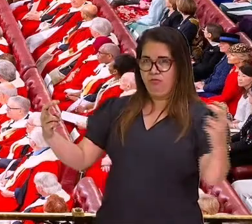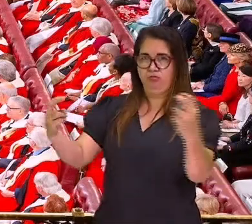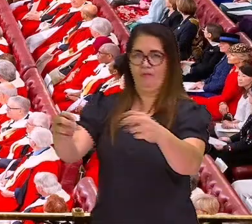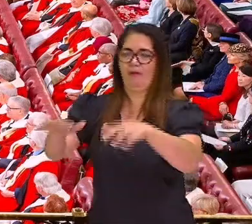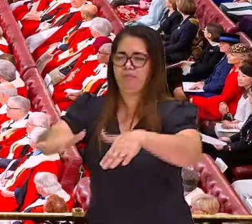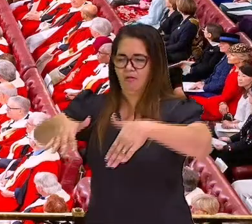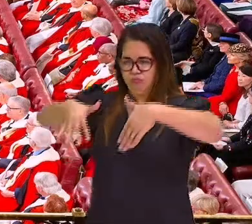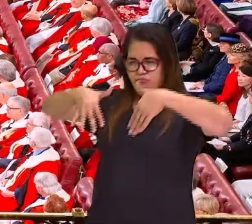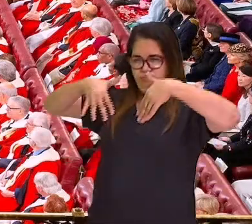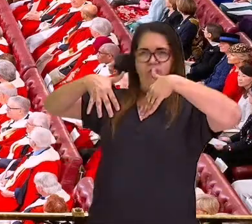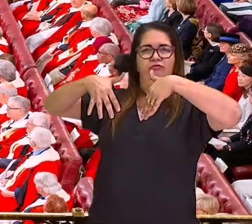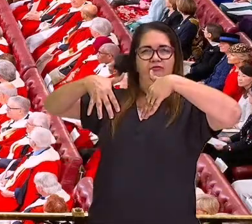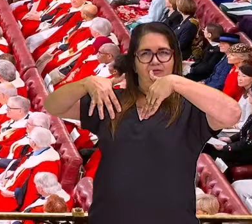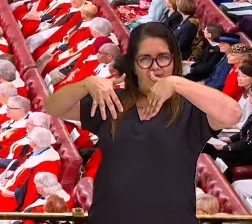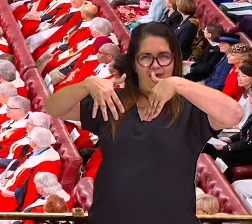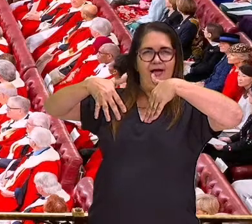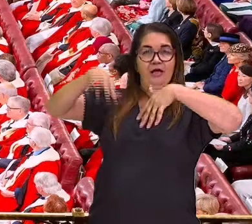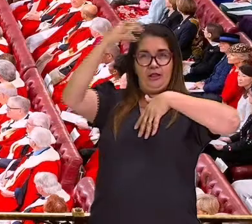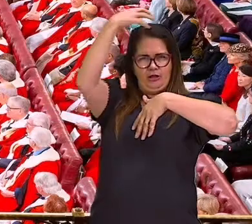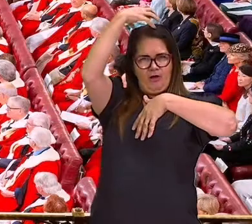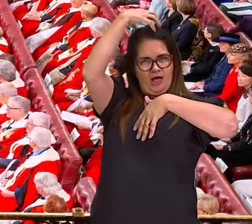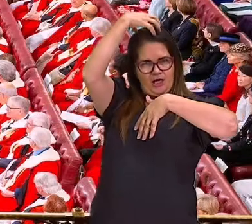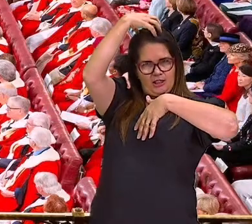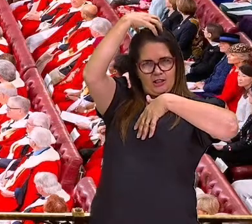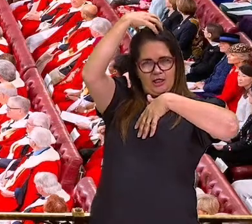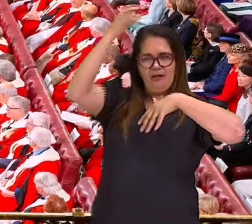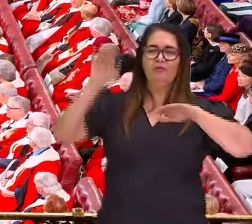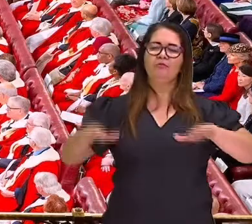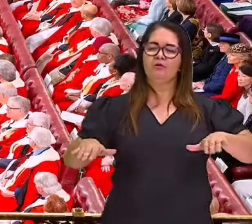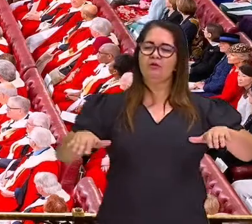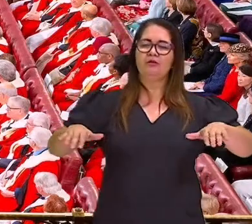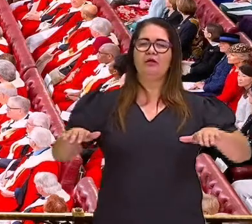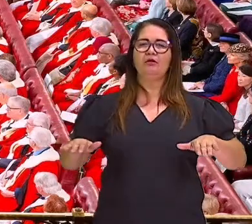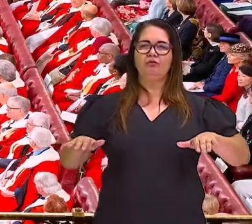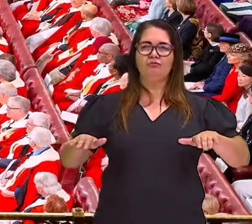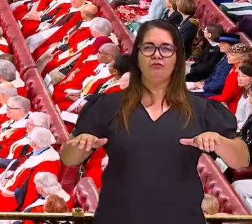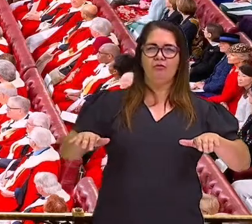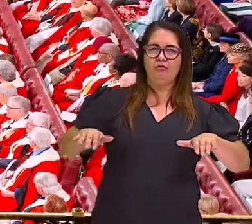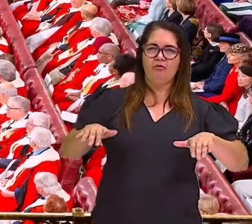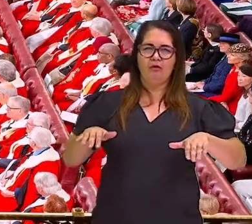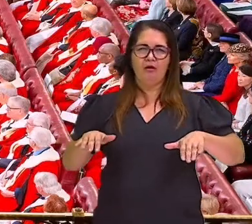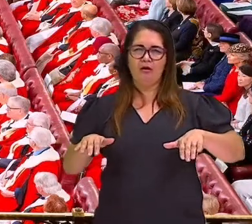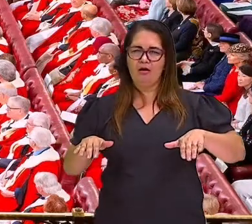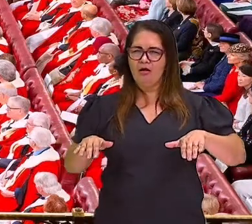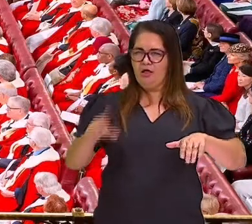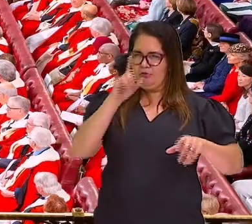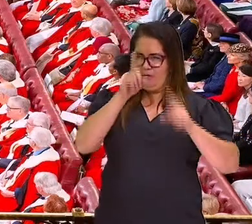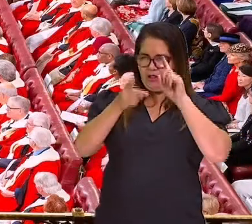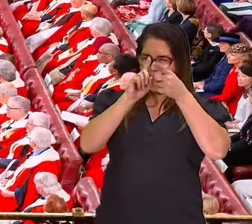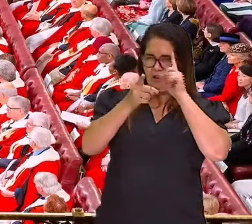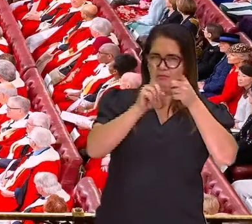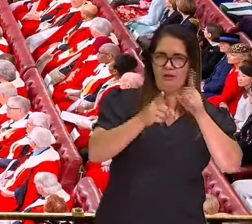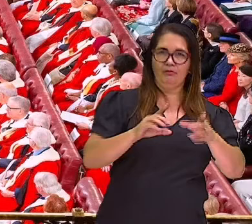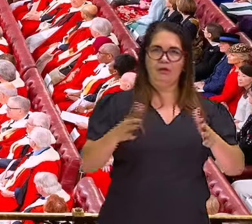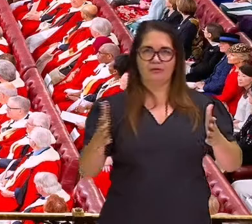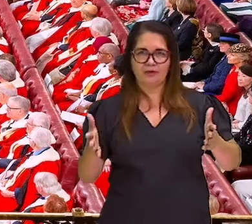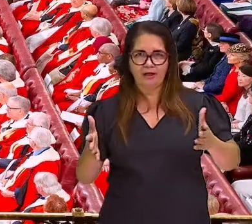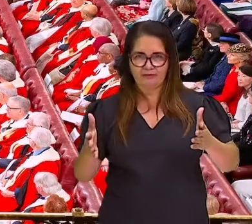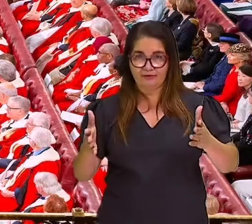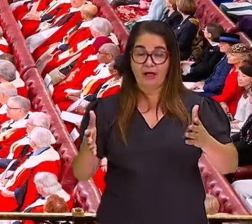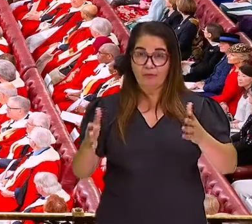escolhidos diretamente pela coroa inglesa, como ocorria na Câmara dos Lordes, e a